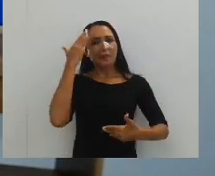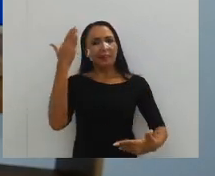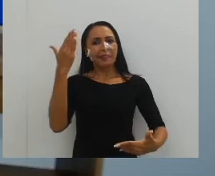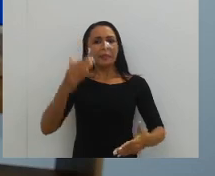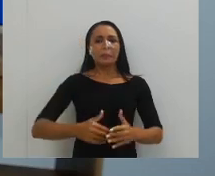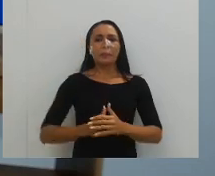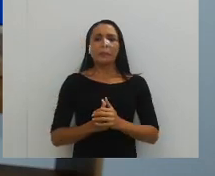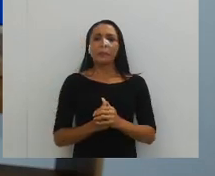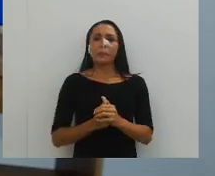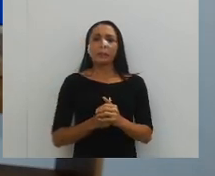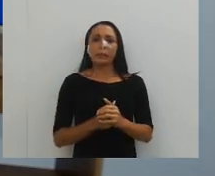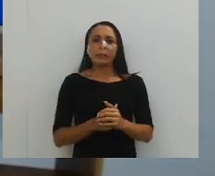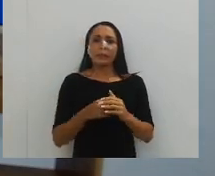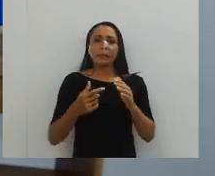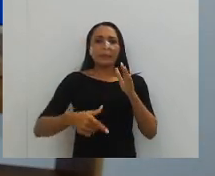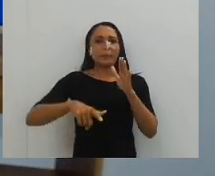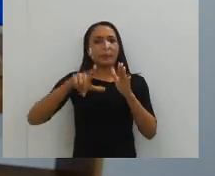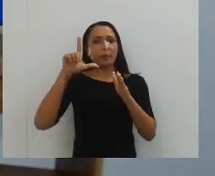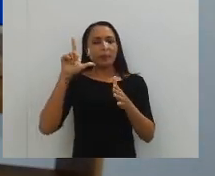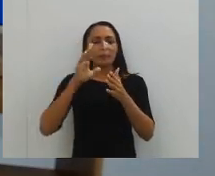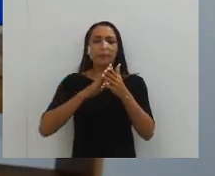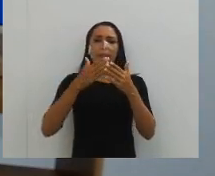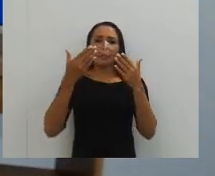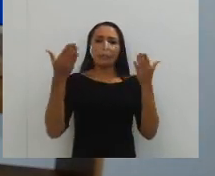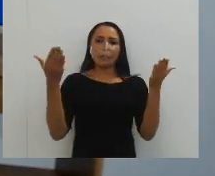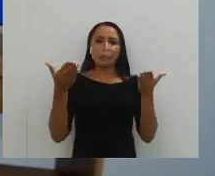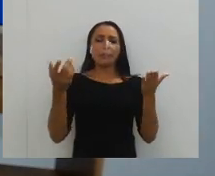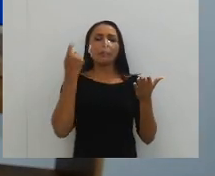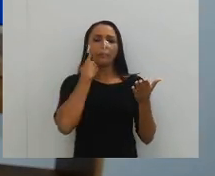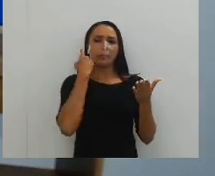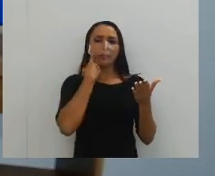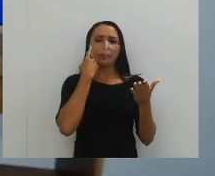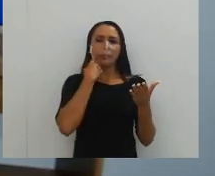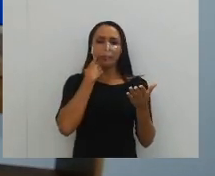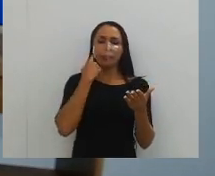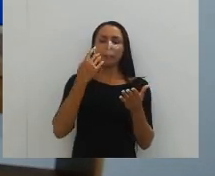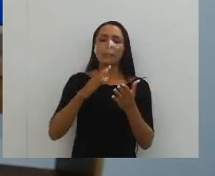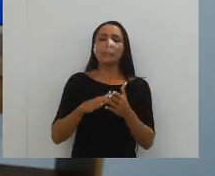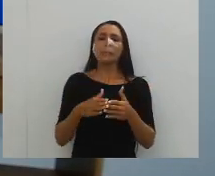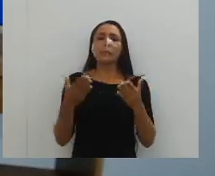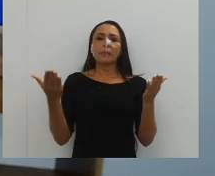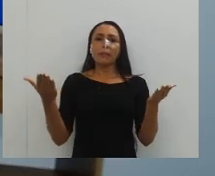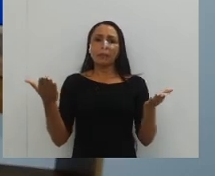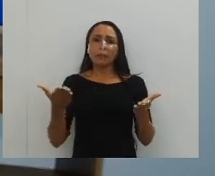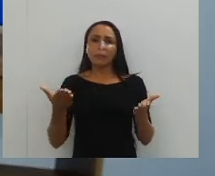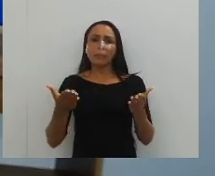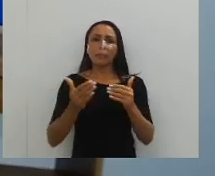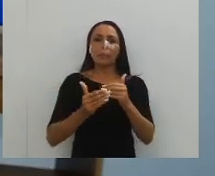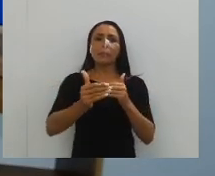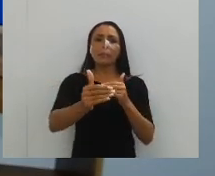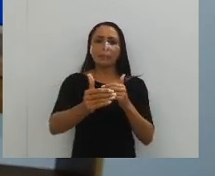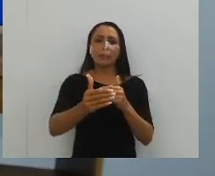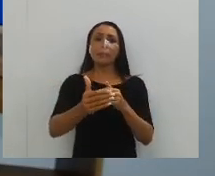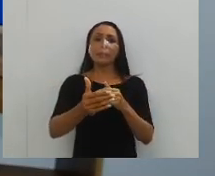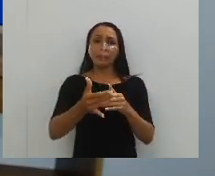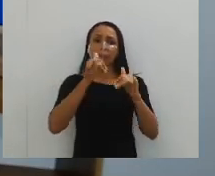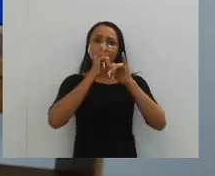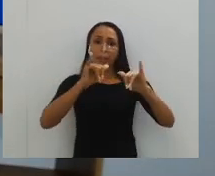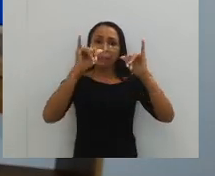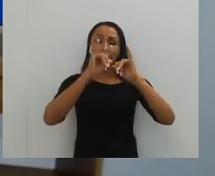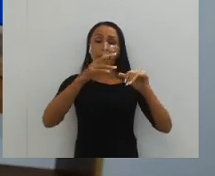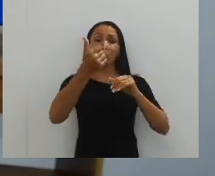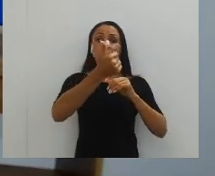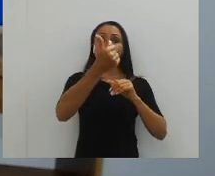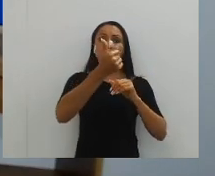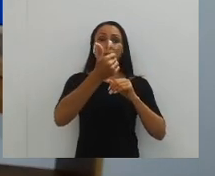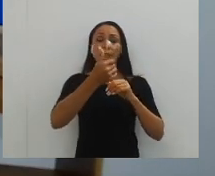Mas assim, antes da gente começar a nossa sexta-feira aqui, né, dos segundos anos, tem uns recados. Primeiro recado de hoje,